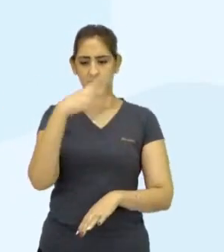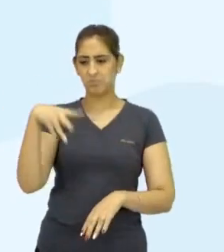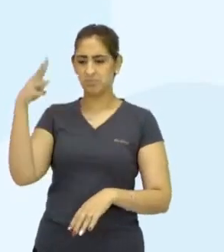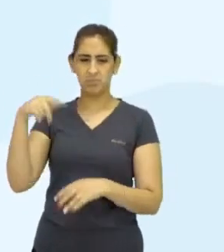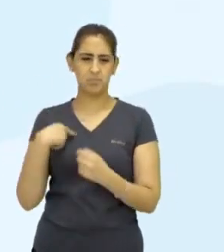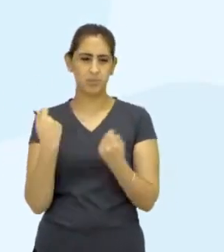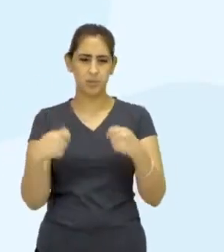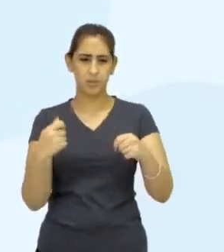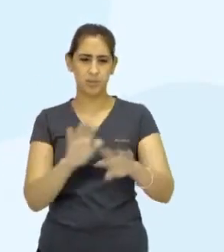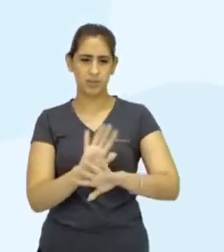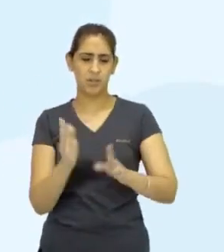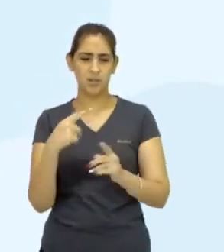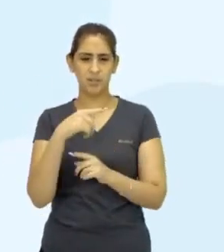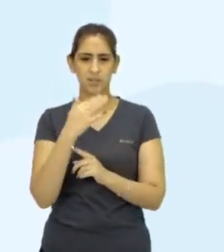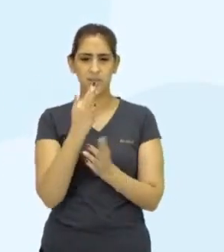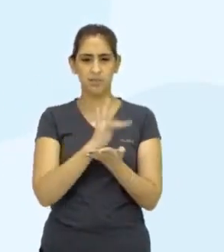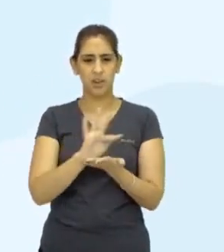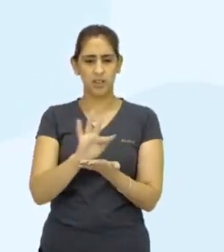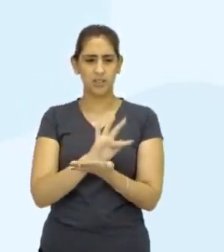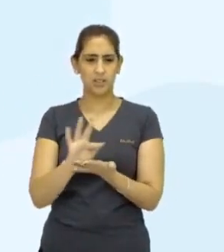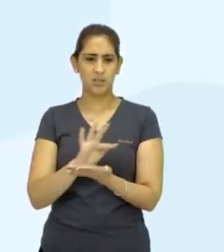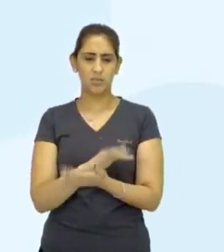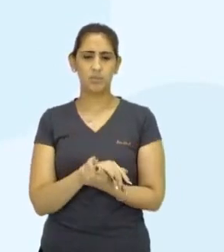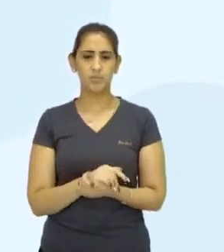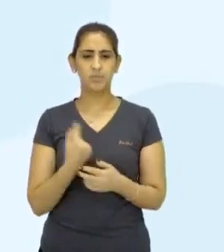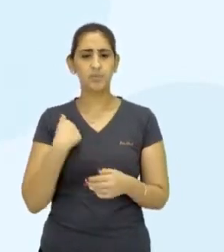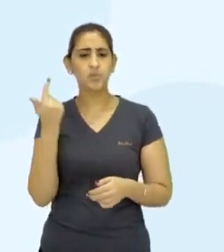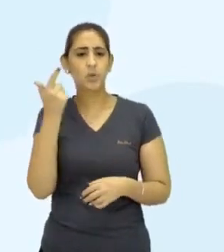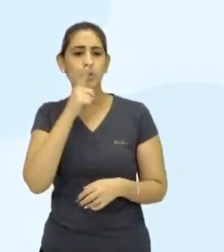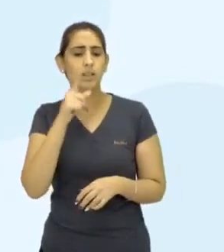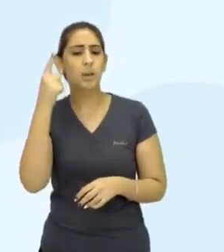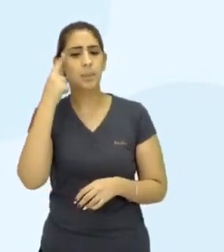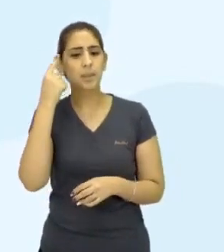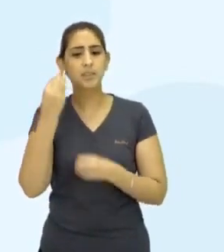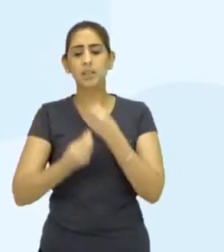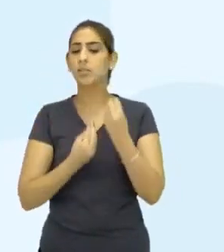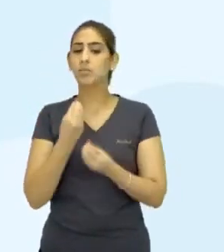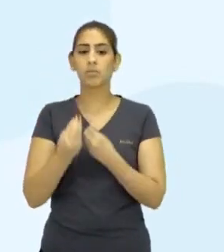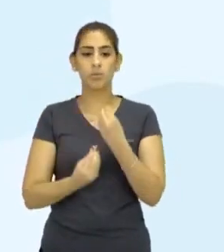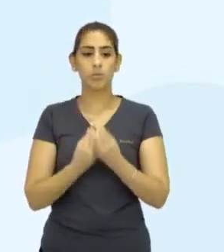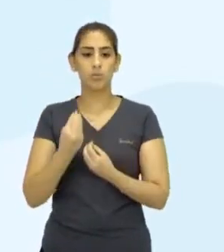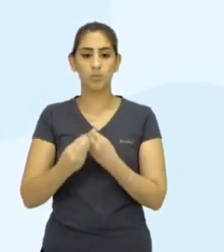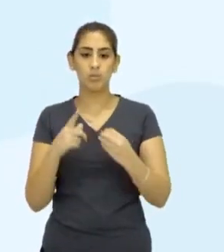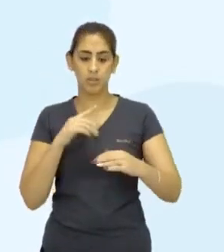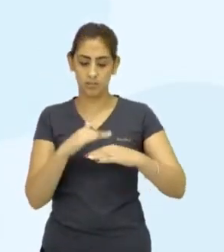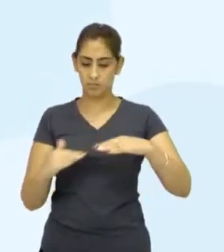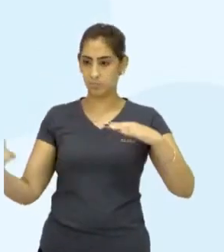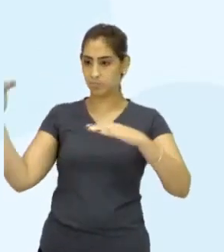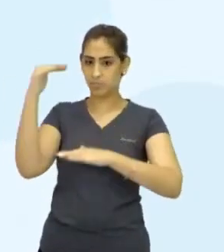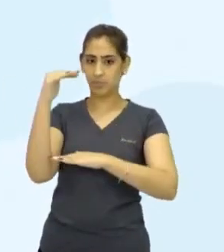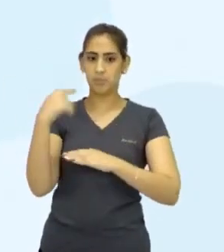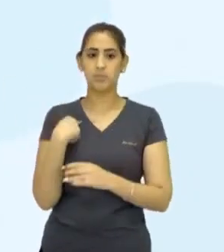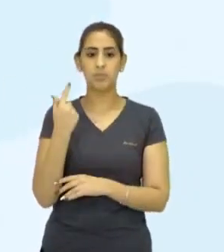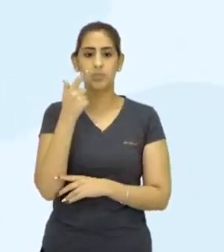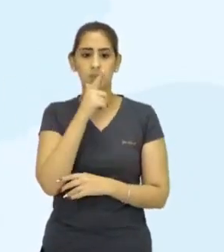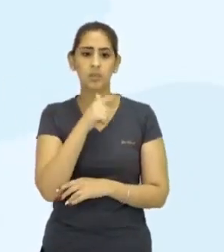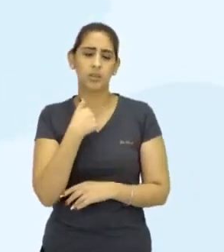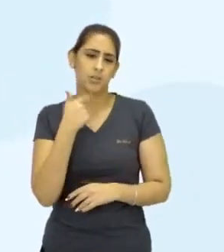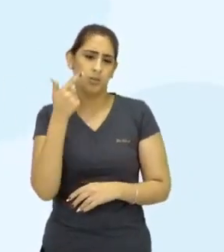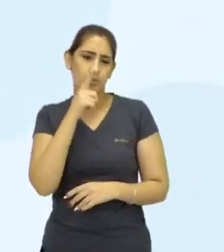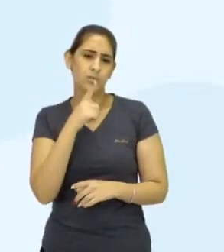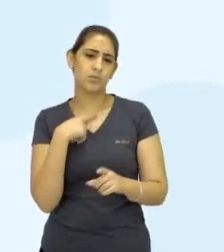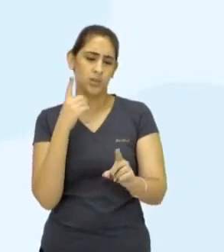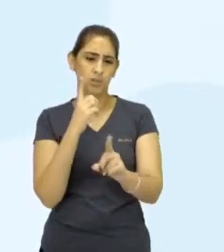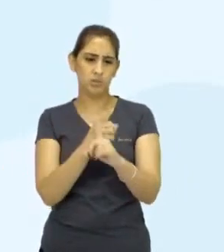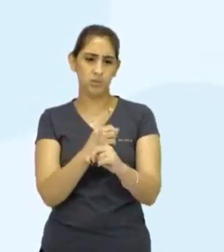aquela conta das frações. A gente consegue pensar que tem um acréscimo constante de uma unidade, então facilmente eu consigo